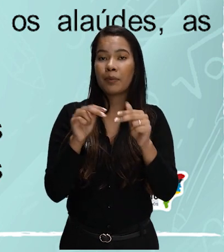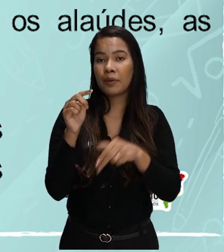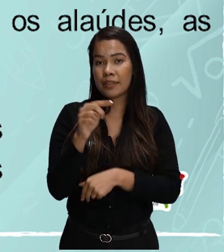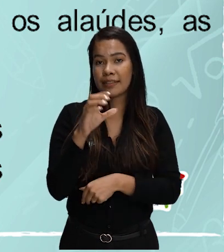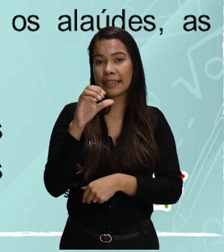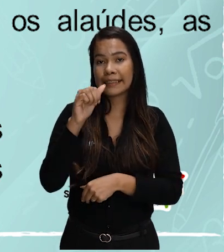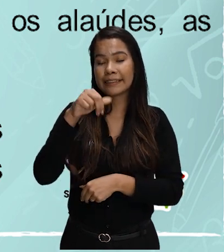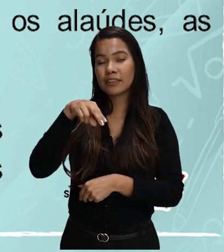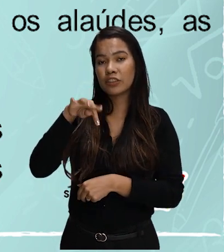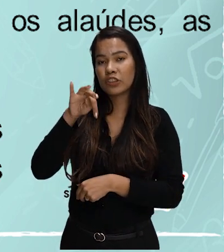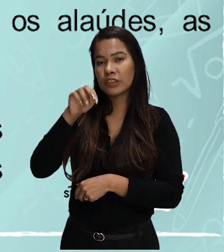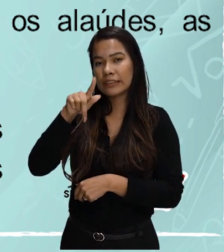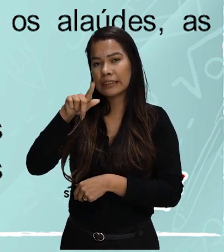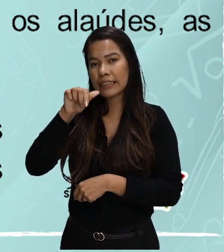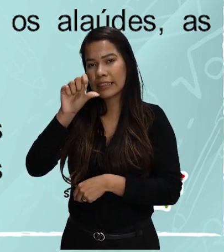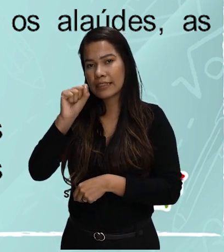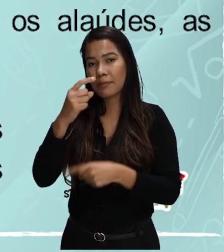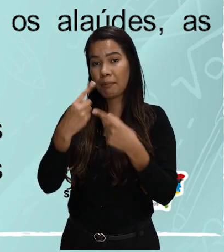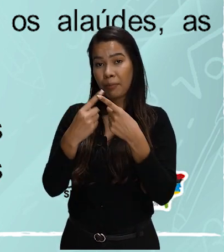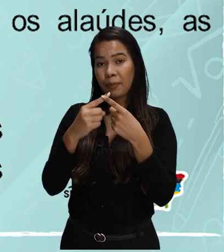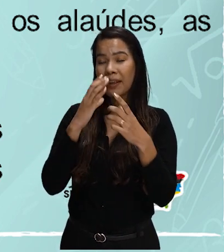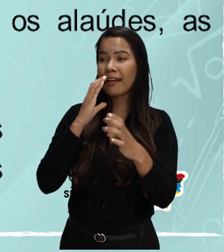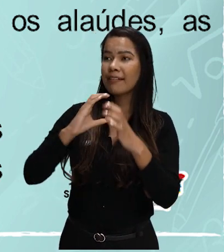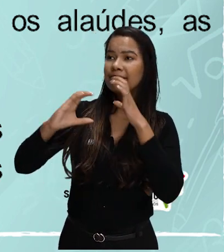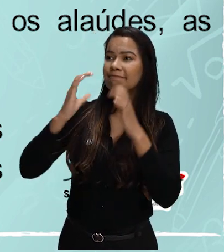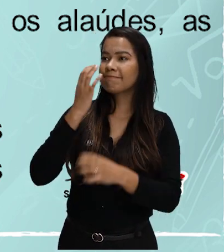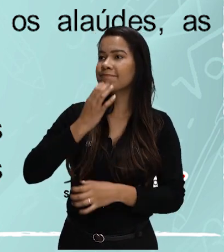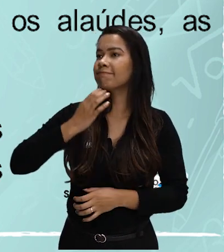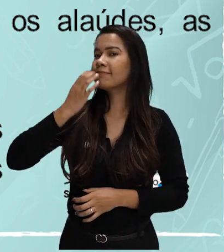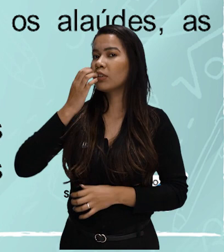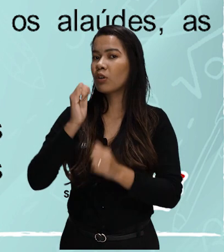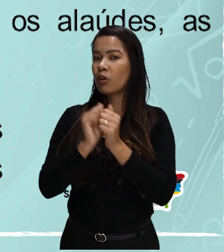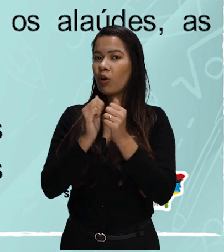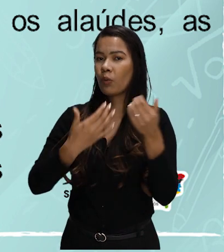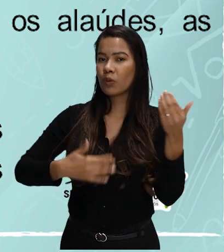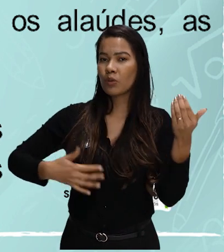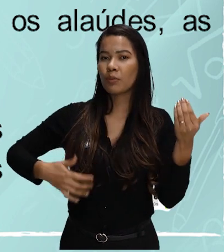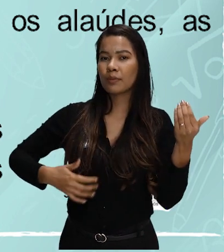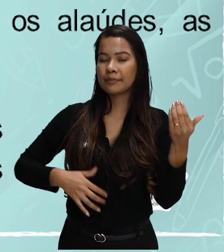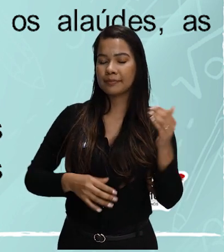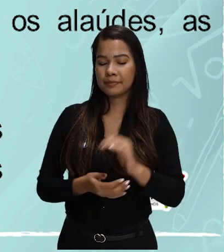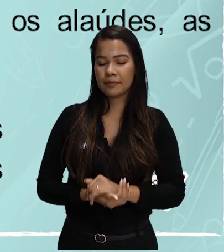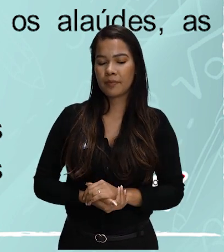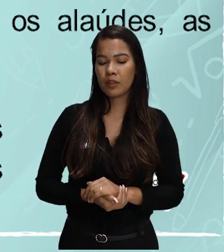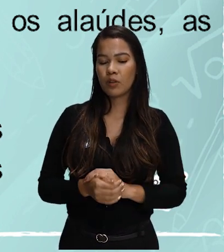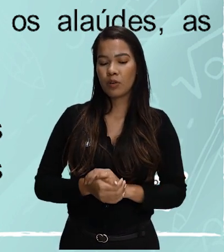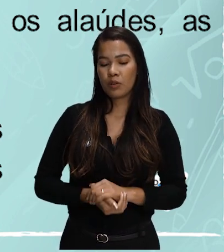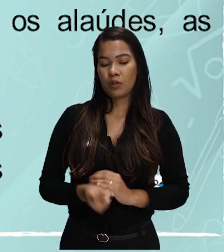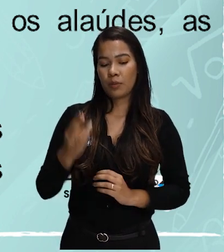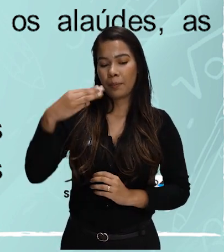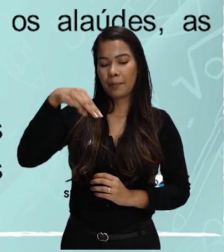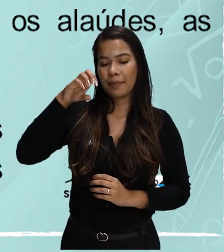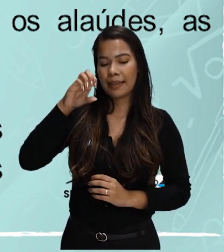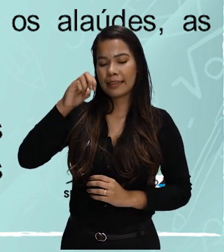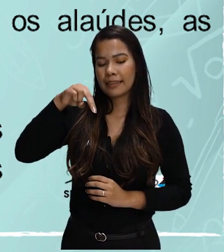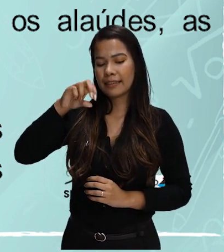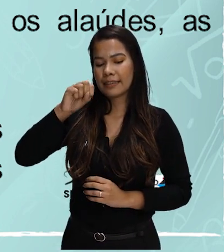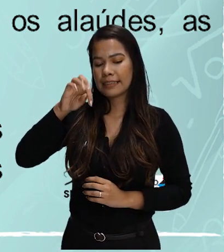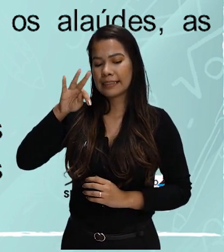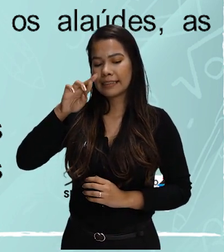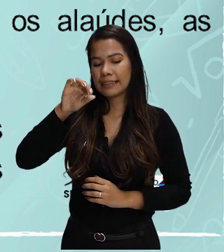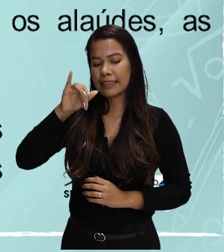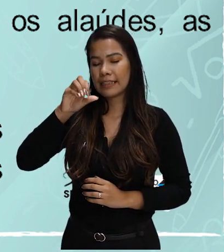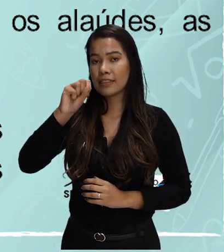elas eram cantadas, então acompanhadas de instrumentos musicais. Os menestréis, que nós já citamos, né? Um tipo